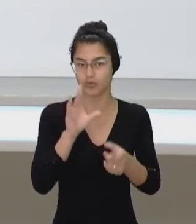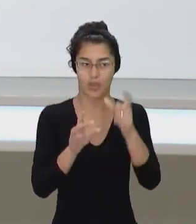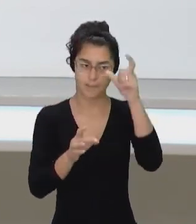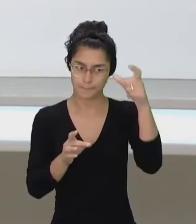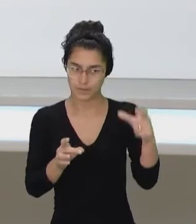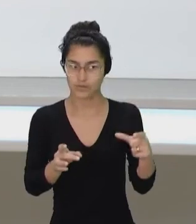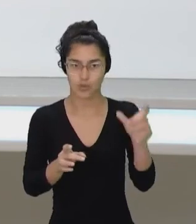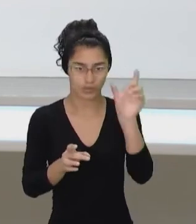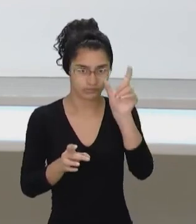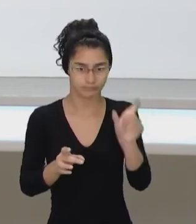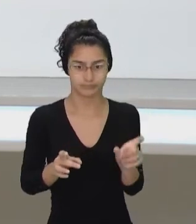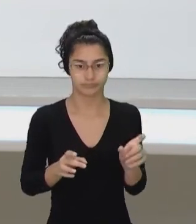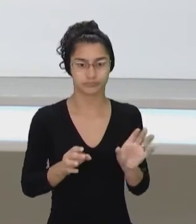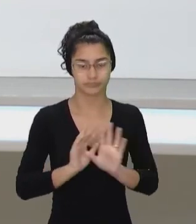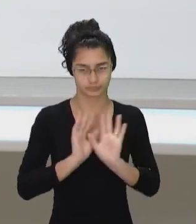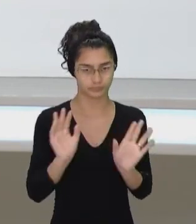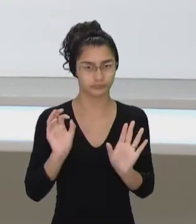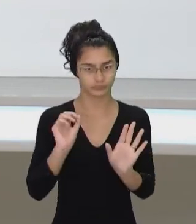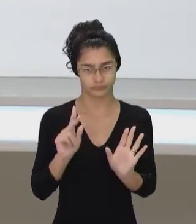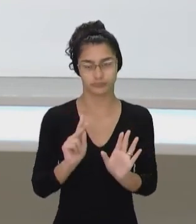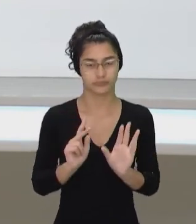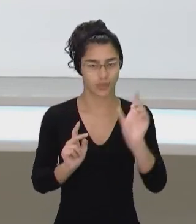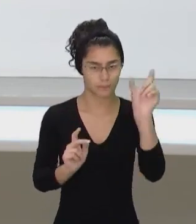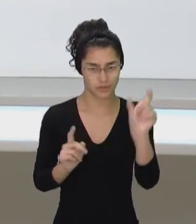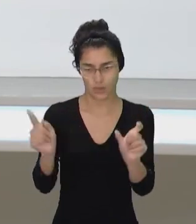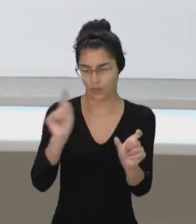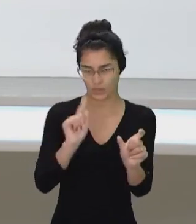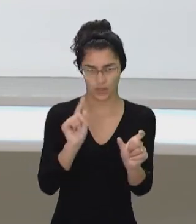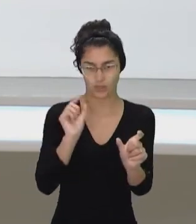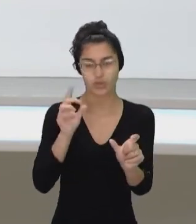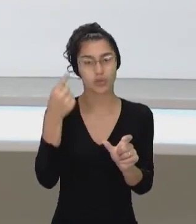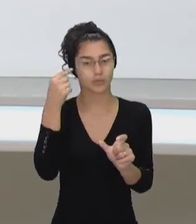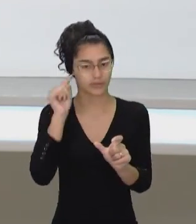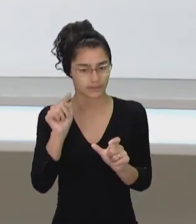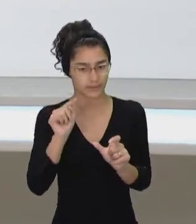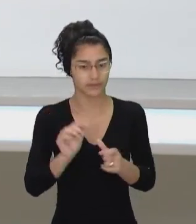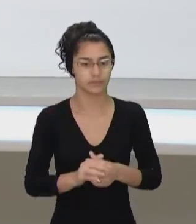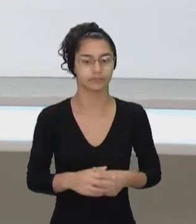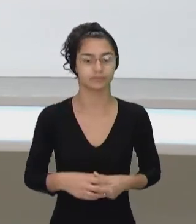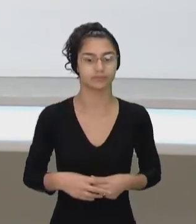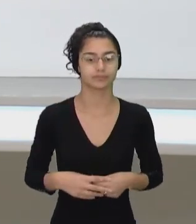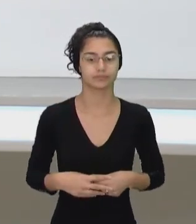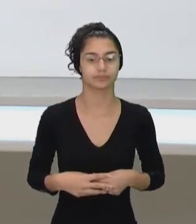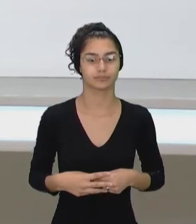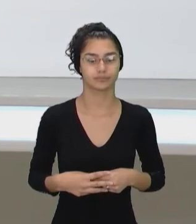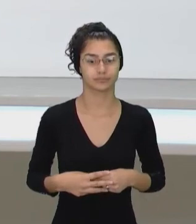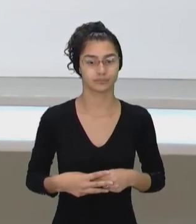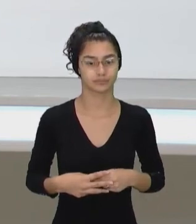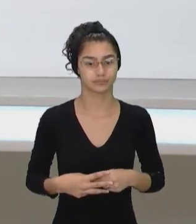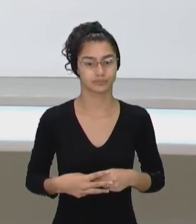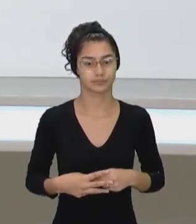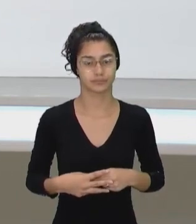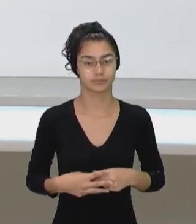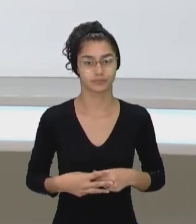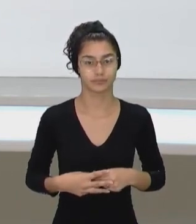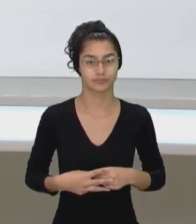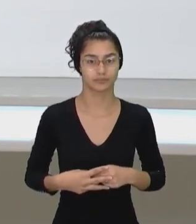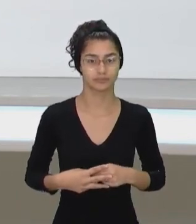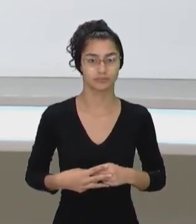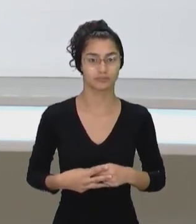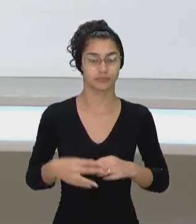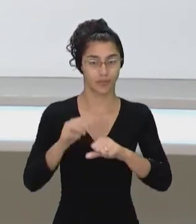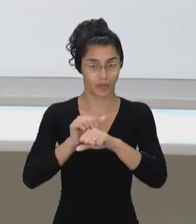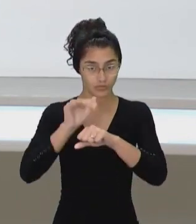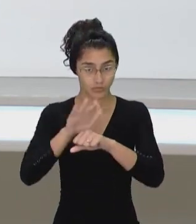o nosso opositor, a pessoa que está ali com a ideia contrária à nossa. Então aí, olha, fica a dica, tá?